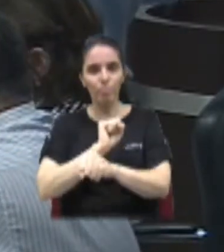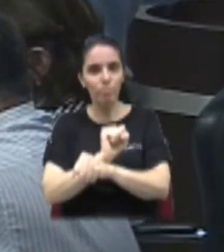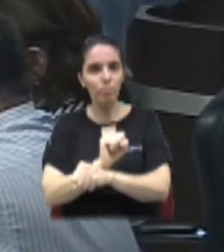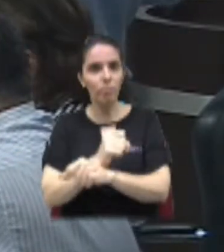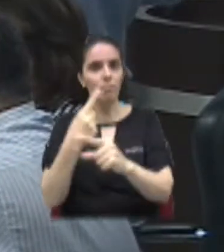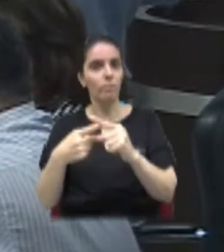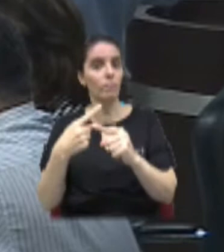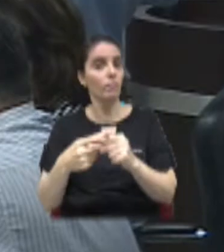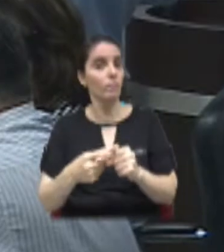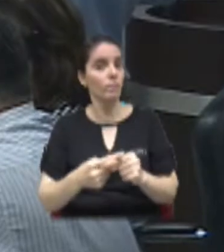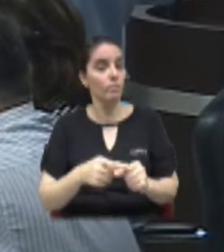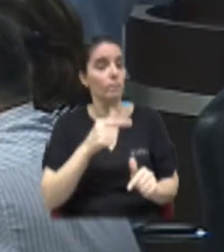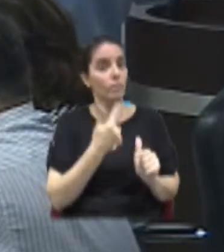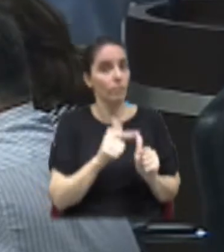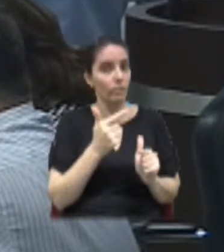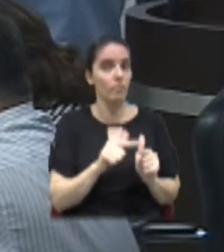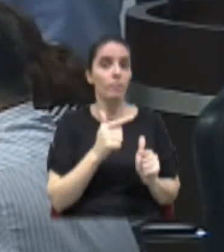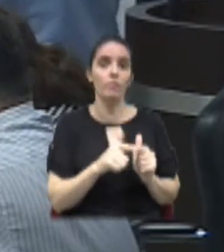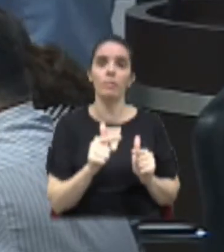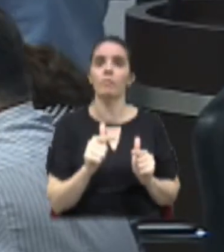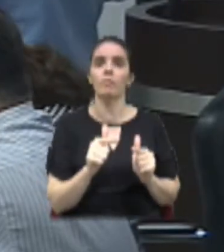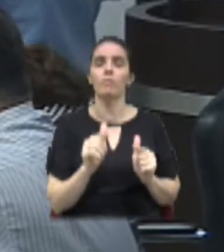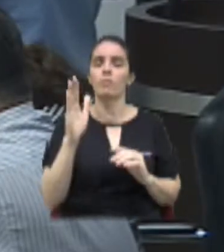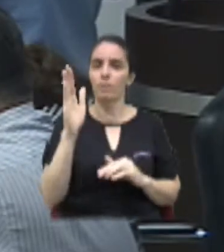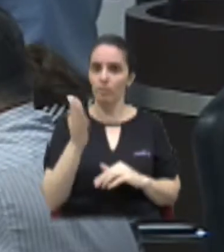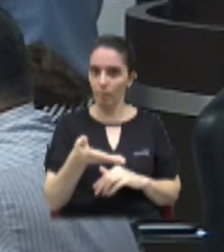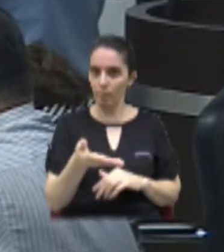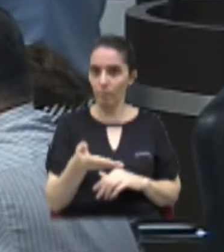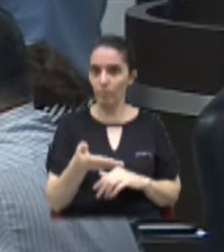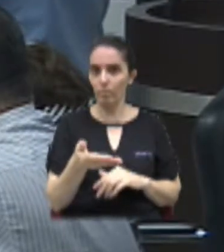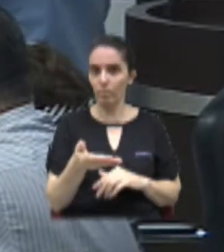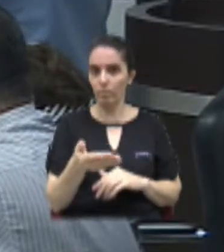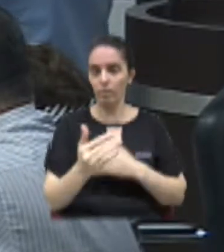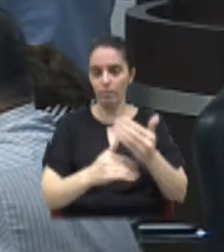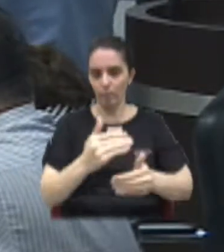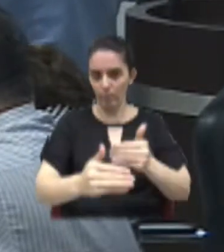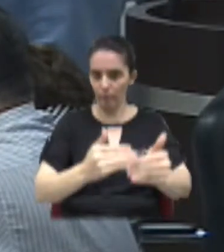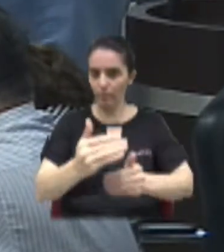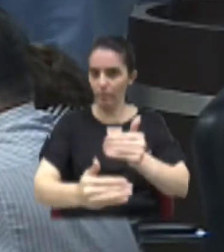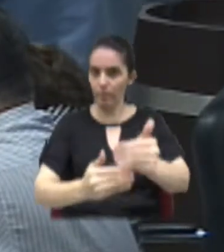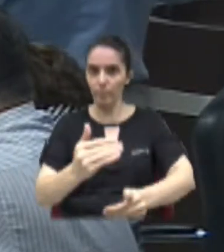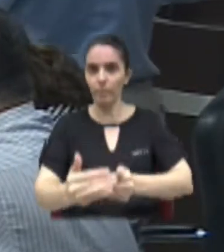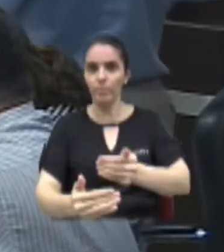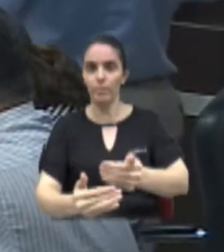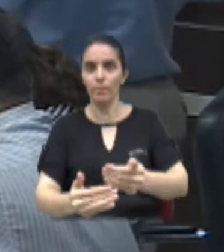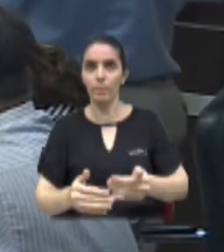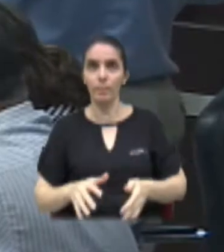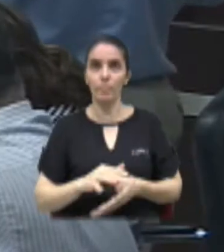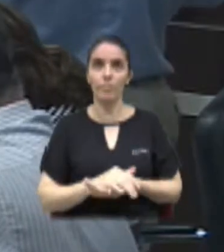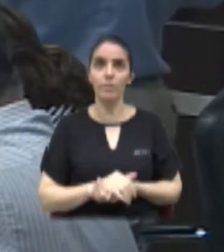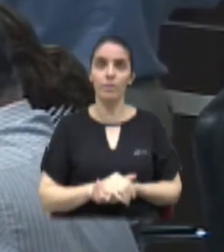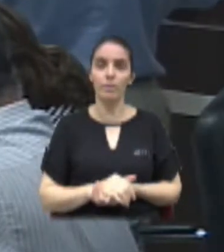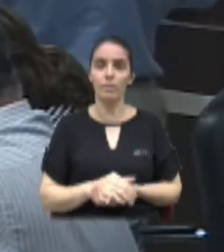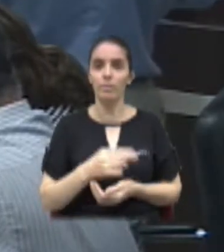possa trazer um pouco mais de conforto, pelo menos do ponto de vista de confiabilidade. O senhor quer falar alguma coisa,